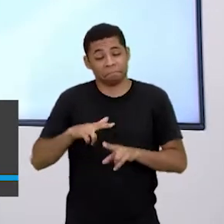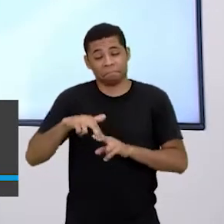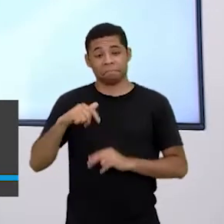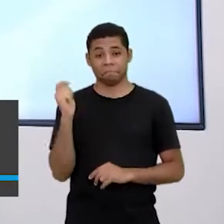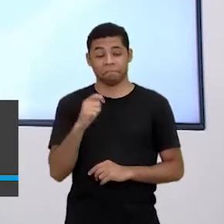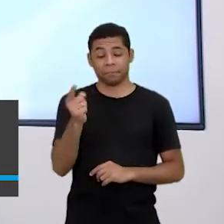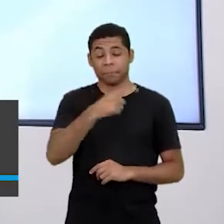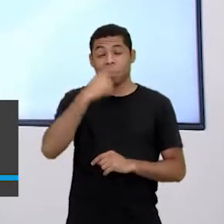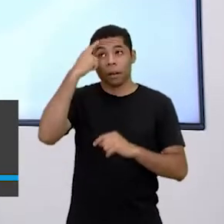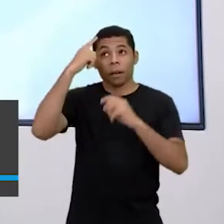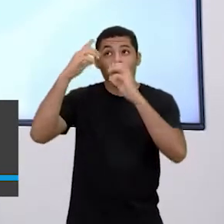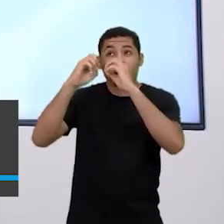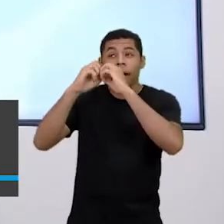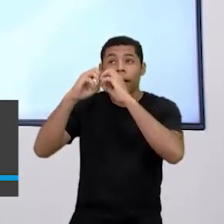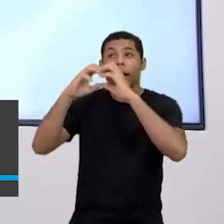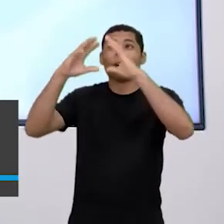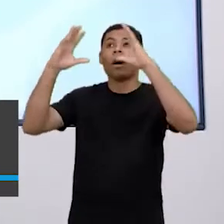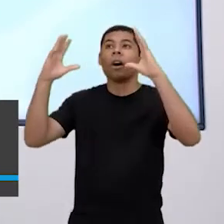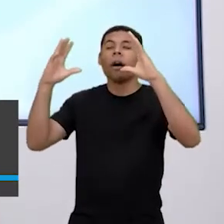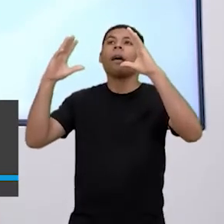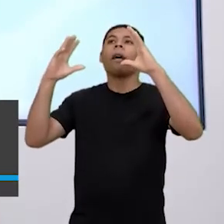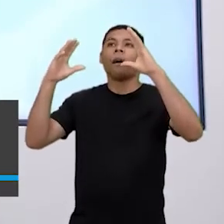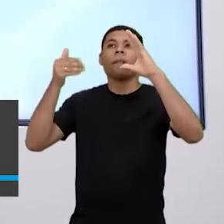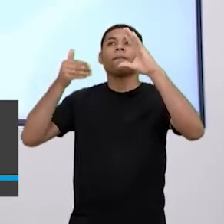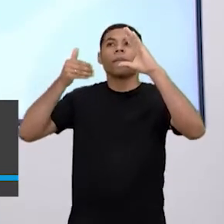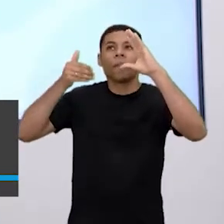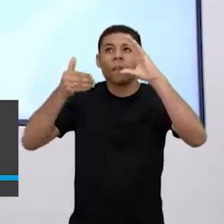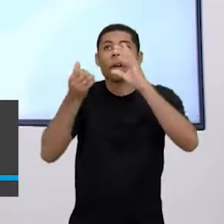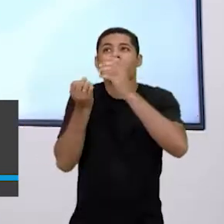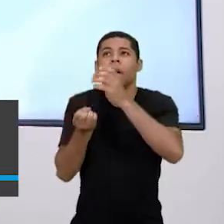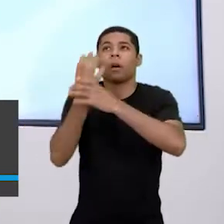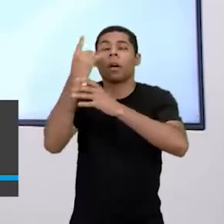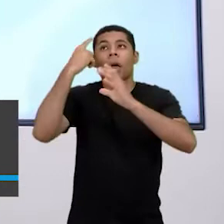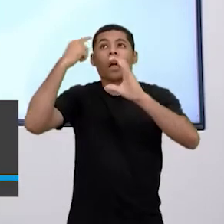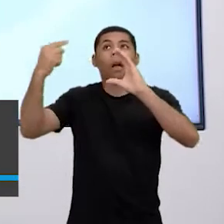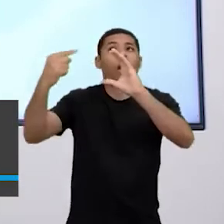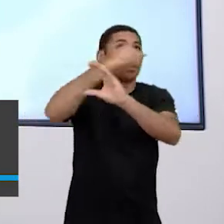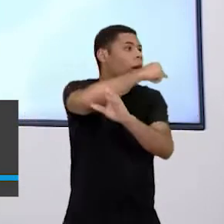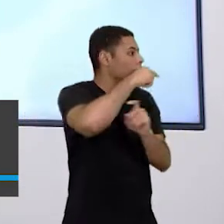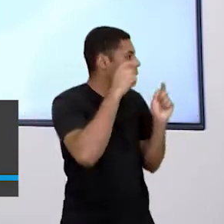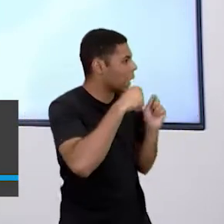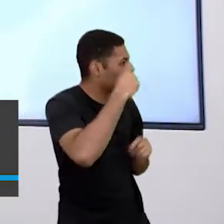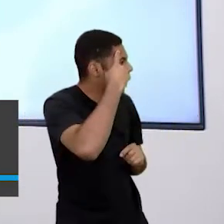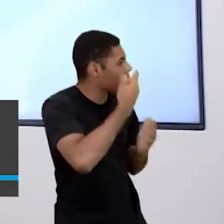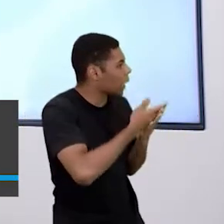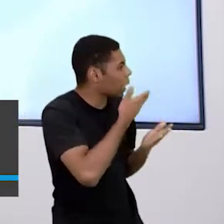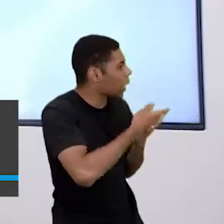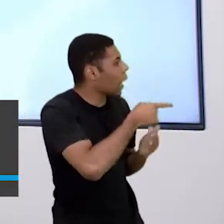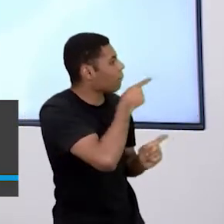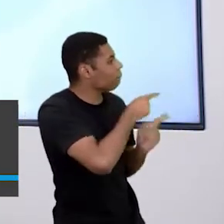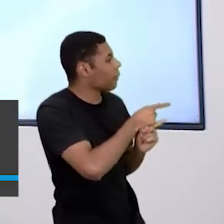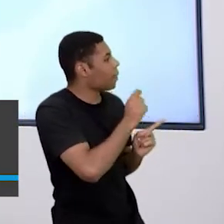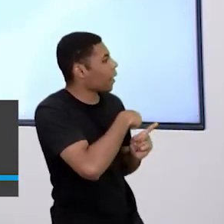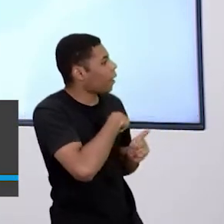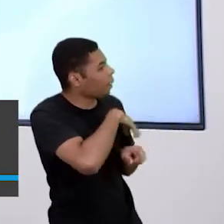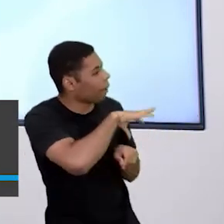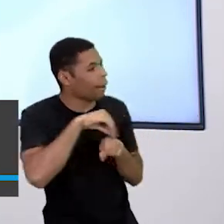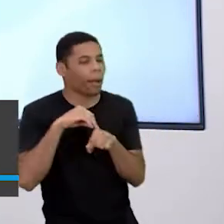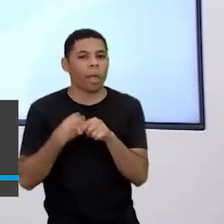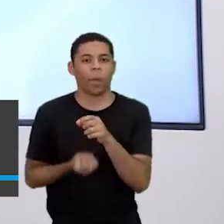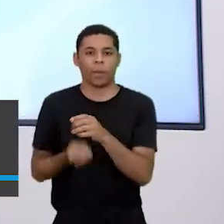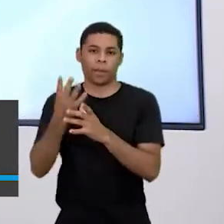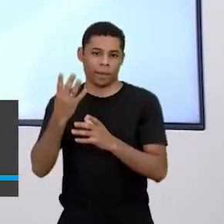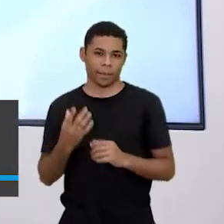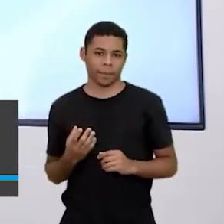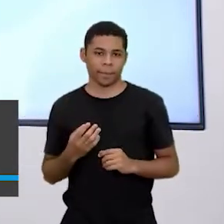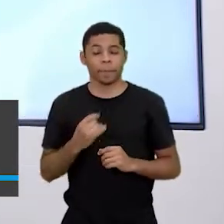consegue pensar na criação das personagens, né? A gente pensa de quanto foi influenciado isso. A gente pega